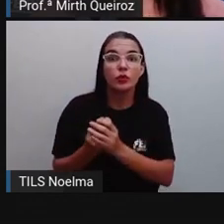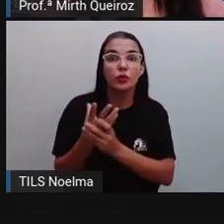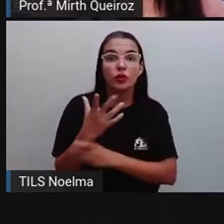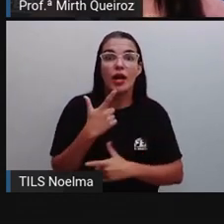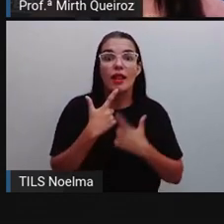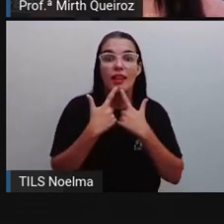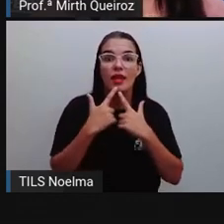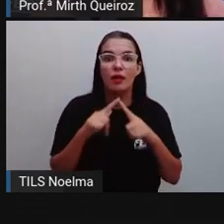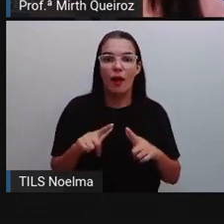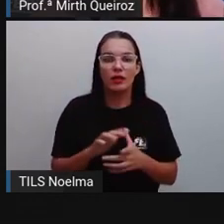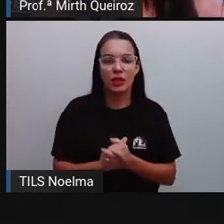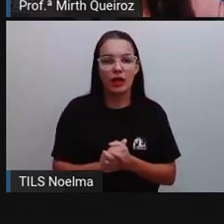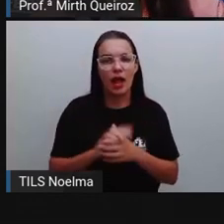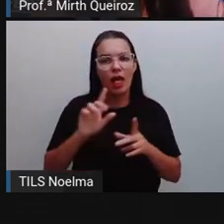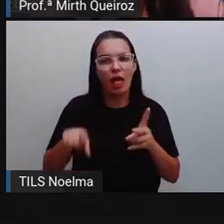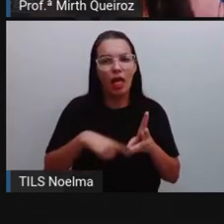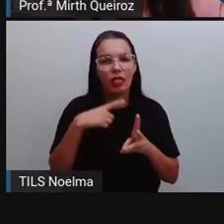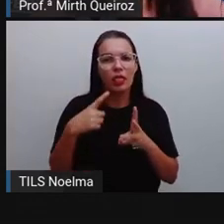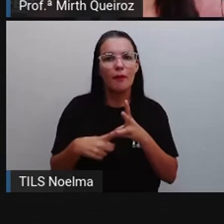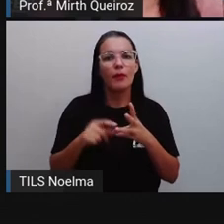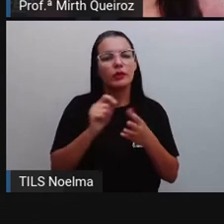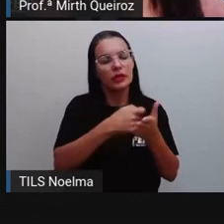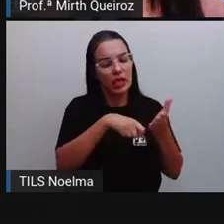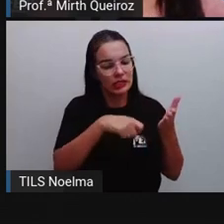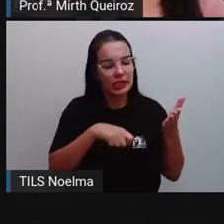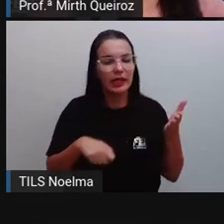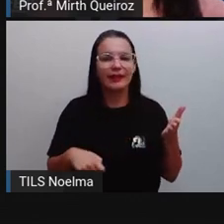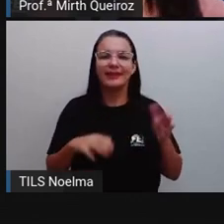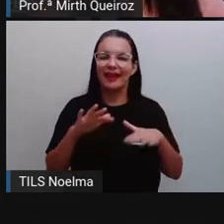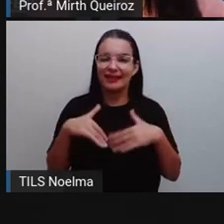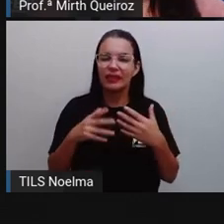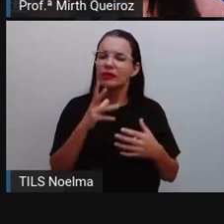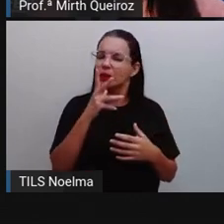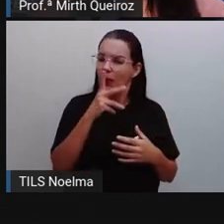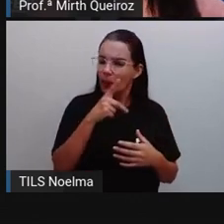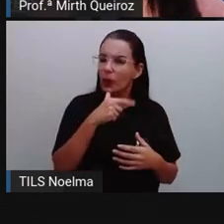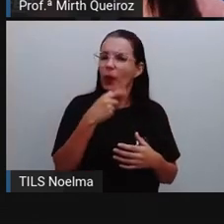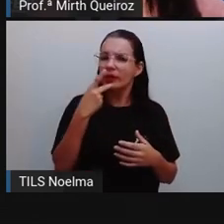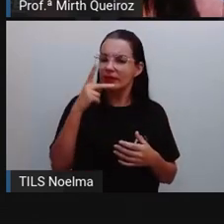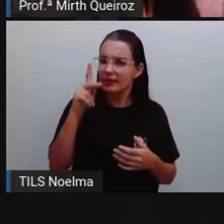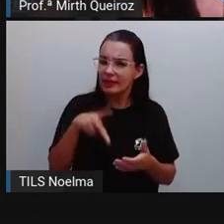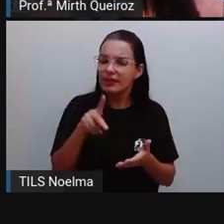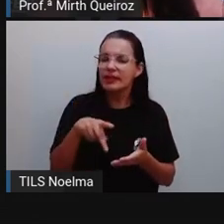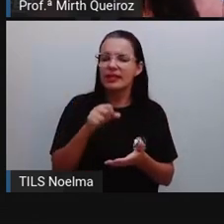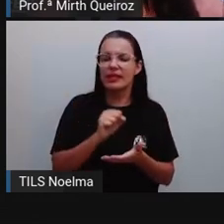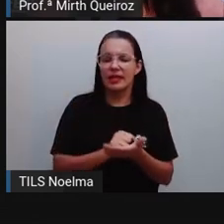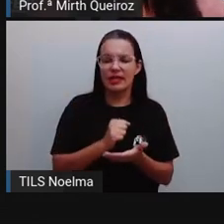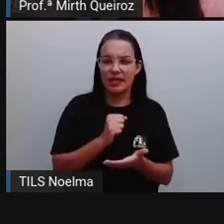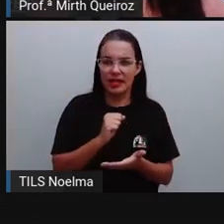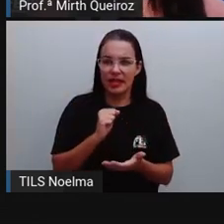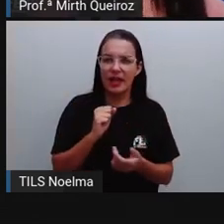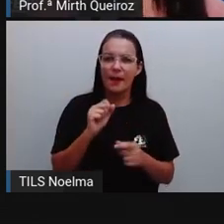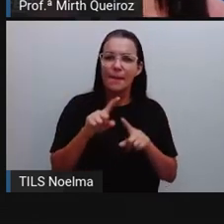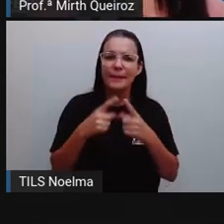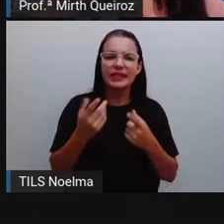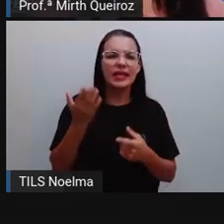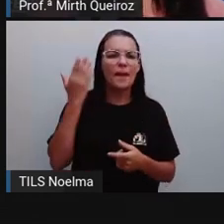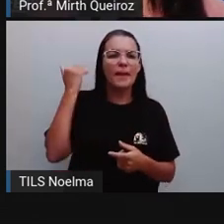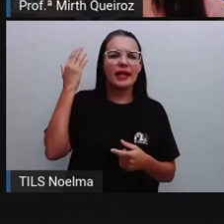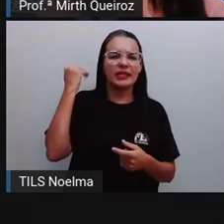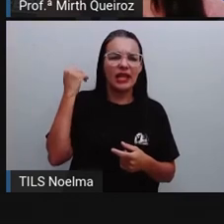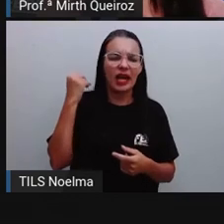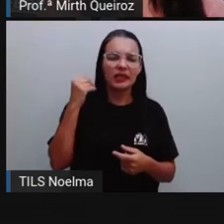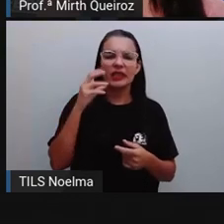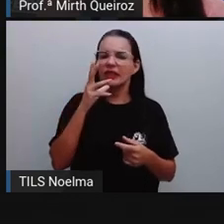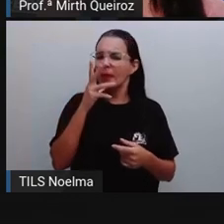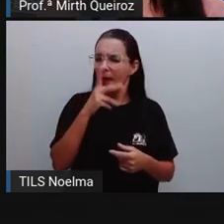fala. E, posteriormente, até a escrita. Então, tudo isso demorou muito. Só que hoje, né, antigamente, essa evolução